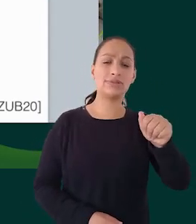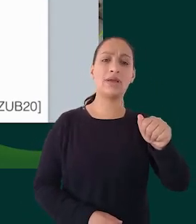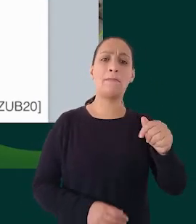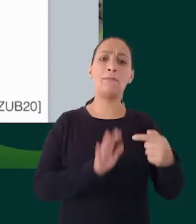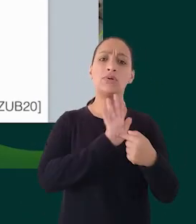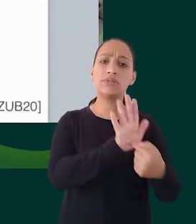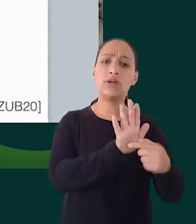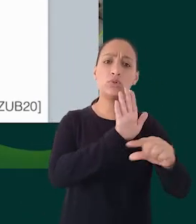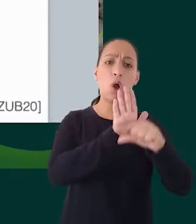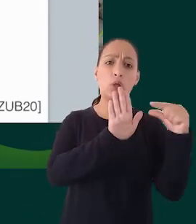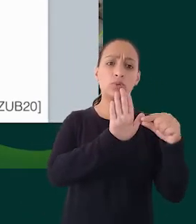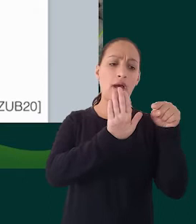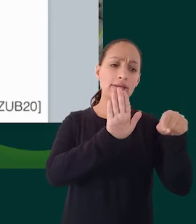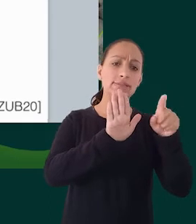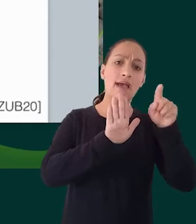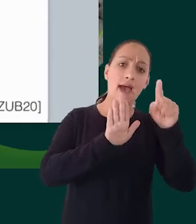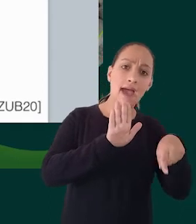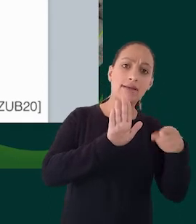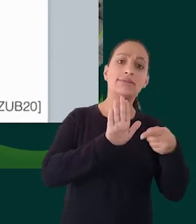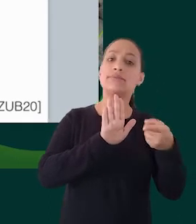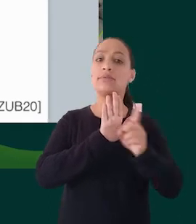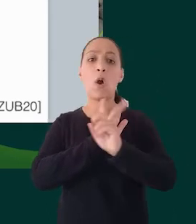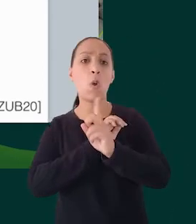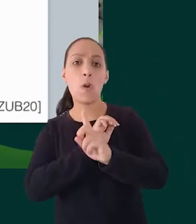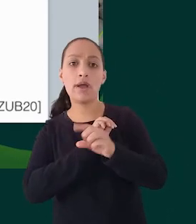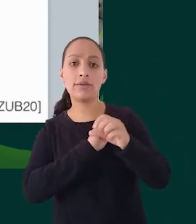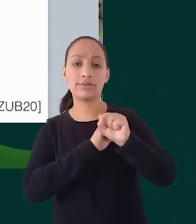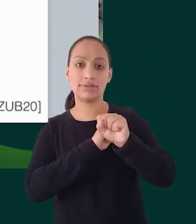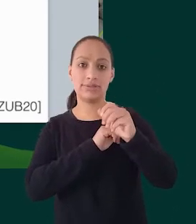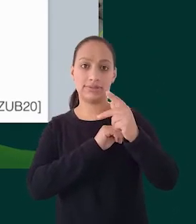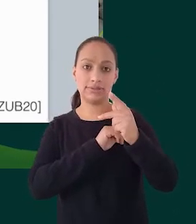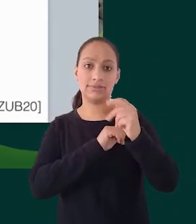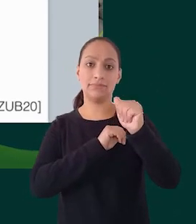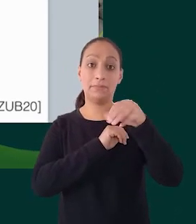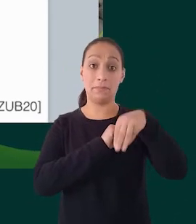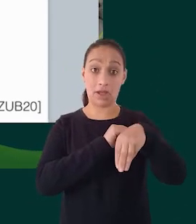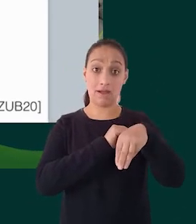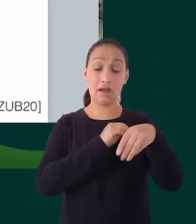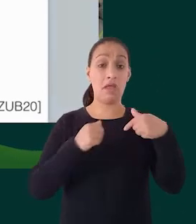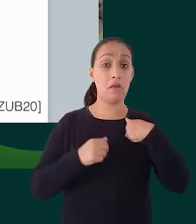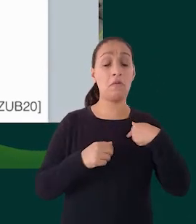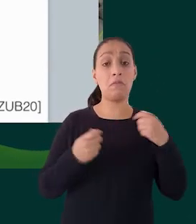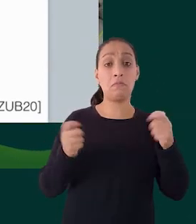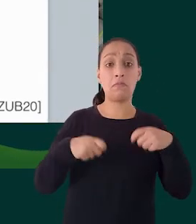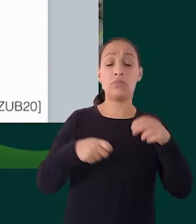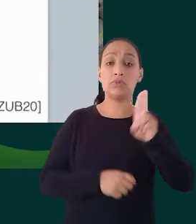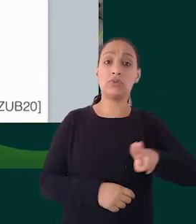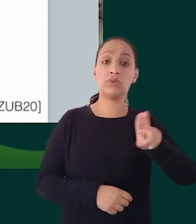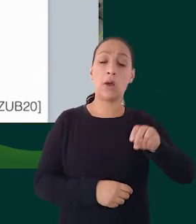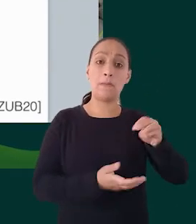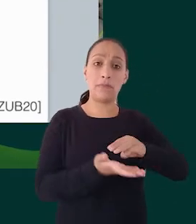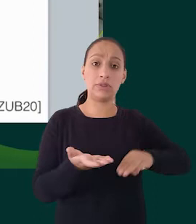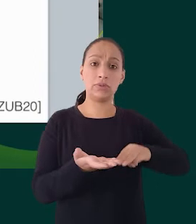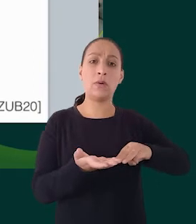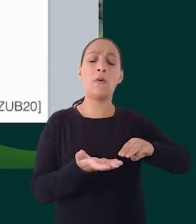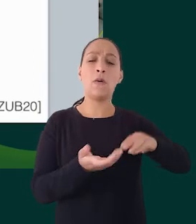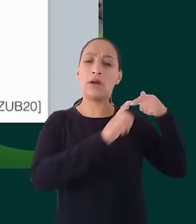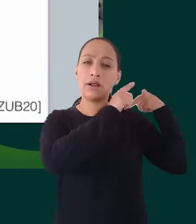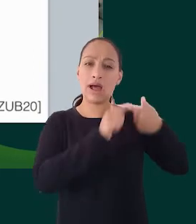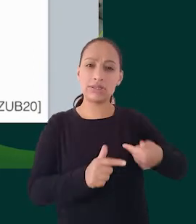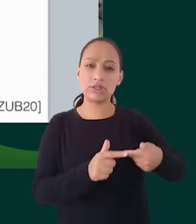e quem não é spam. E aí, eu posso usar um método clássico supervisionado, né? Por